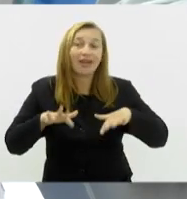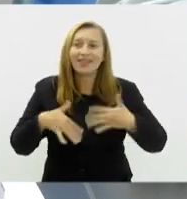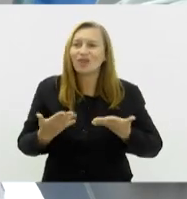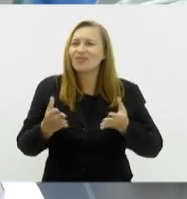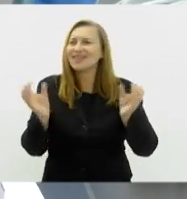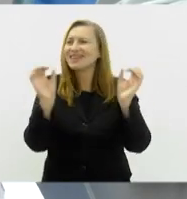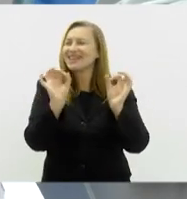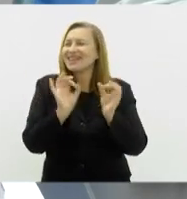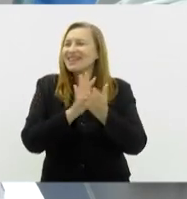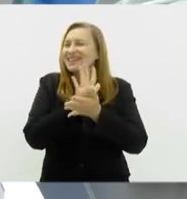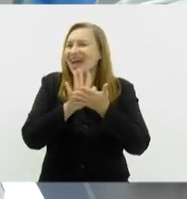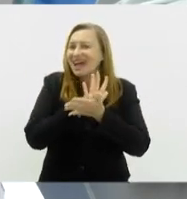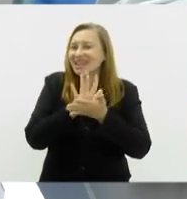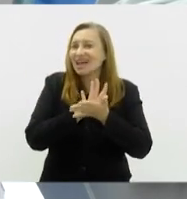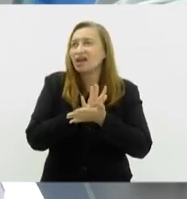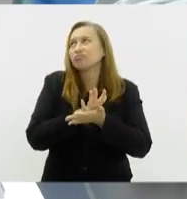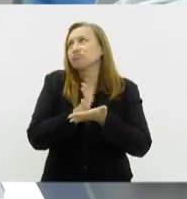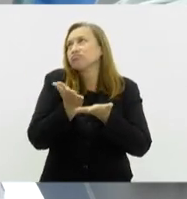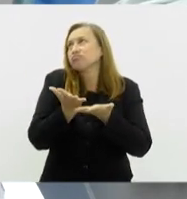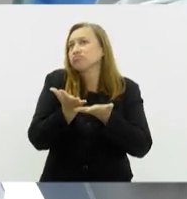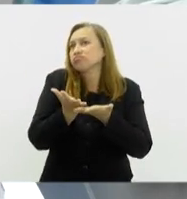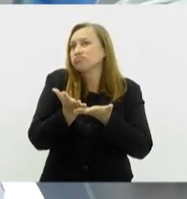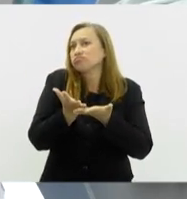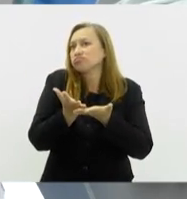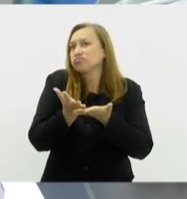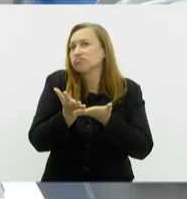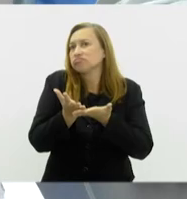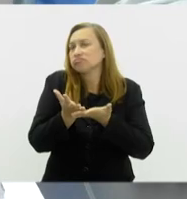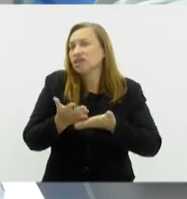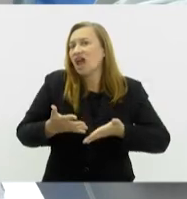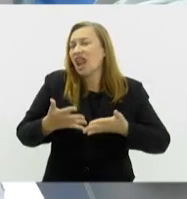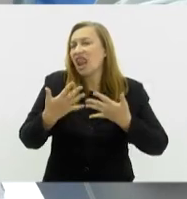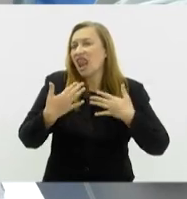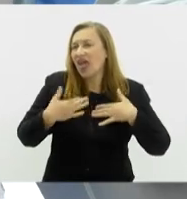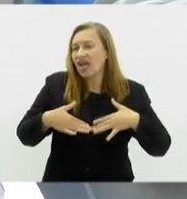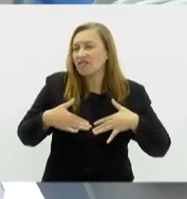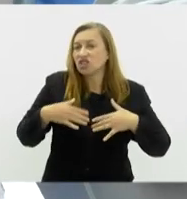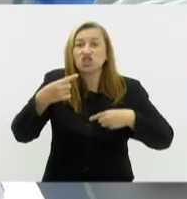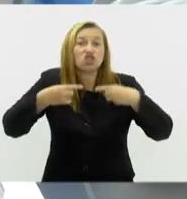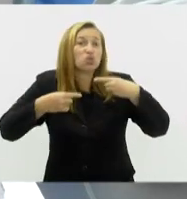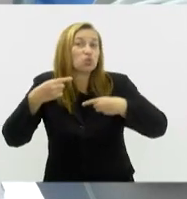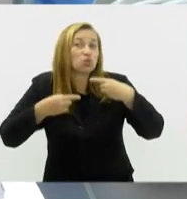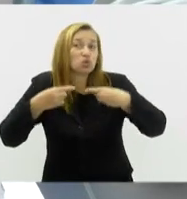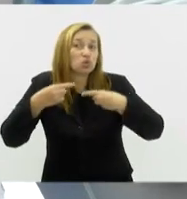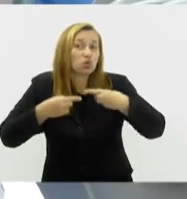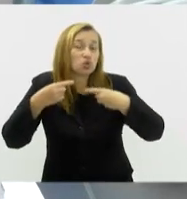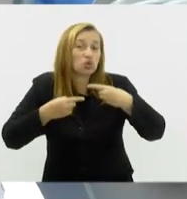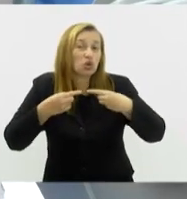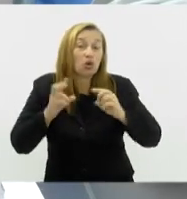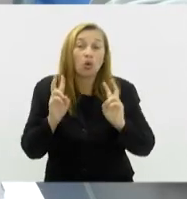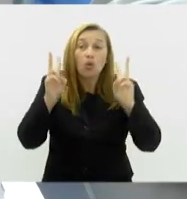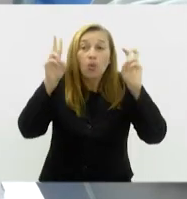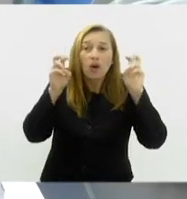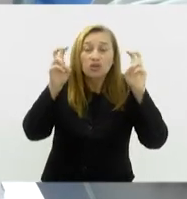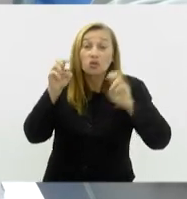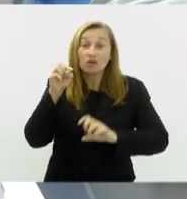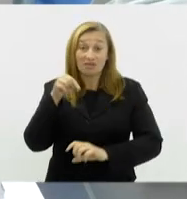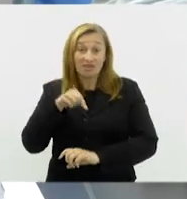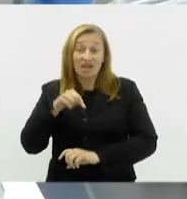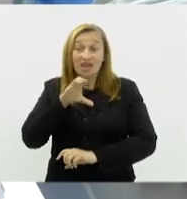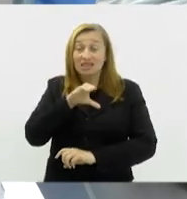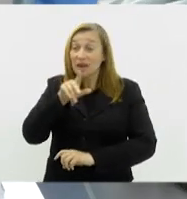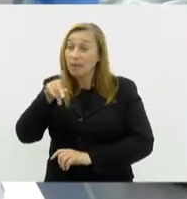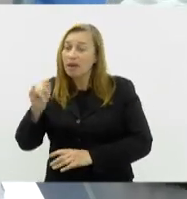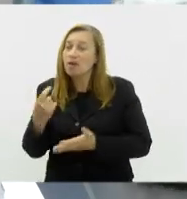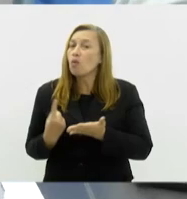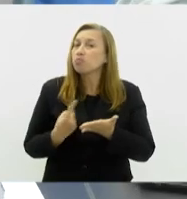nada mais do que razoável que debatemos algo Esta é uma CPI que tem